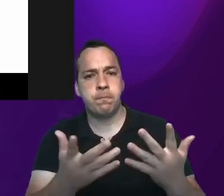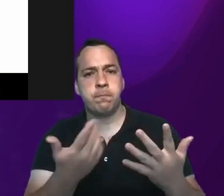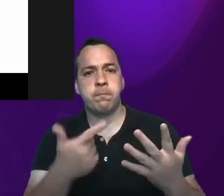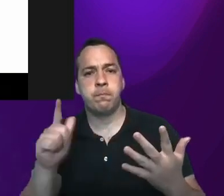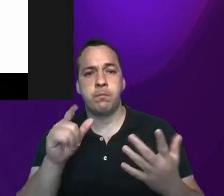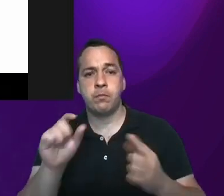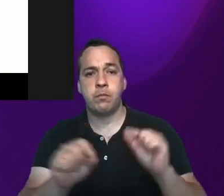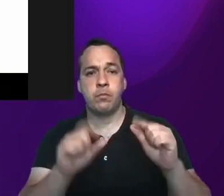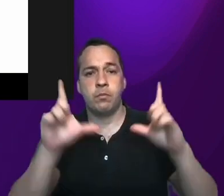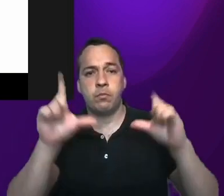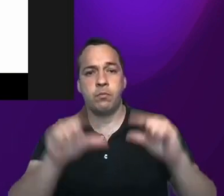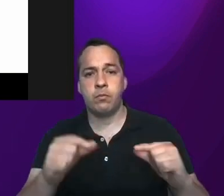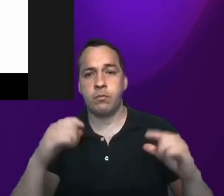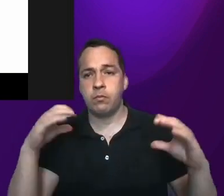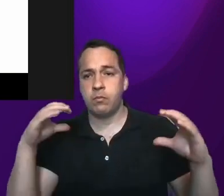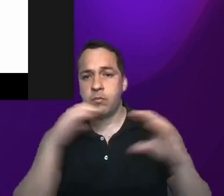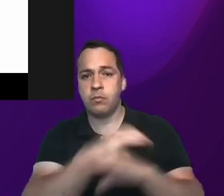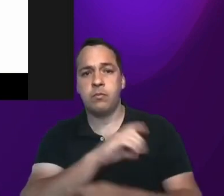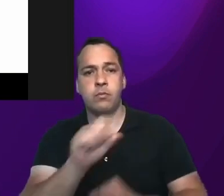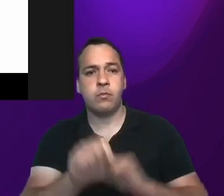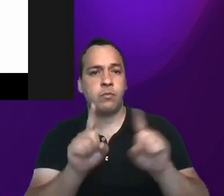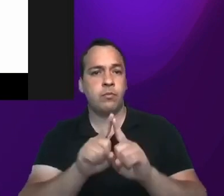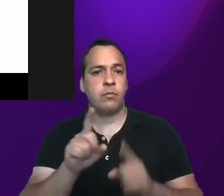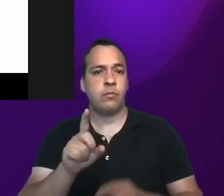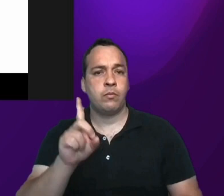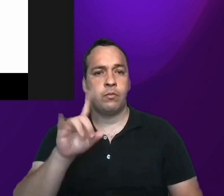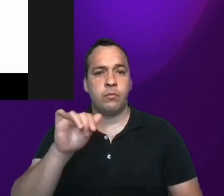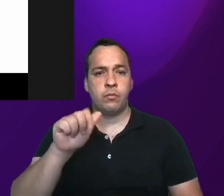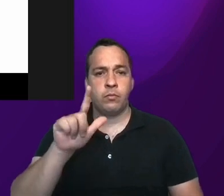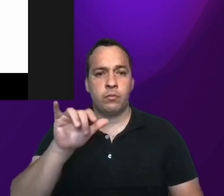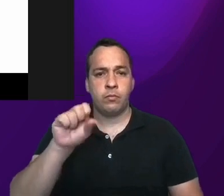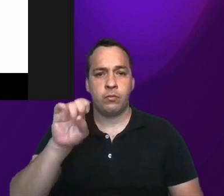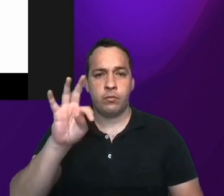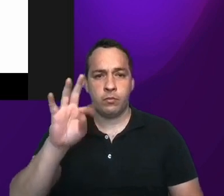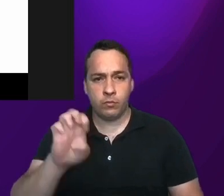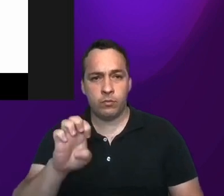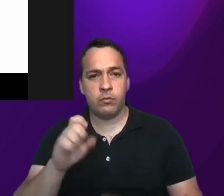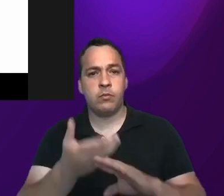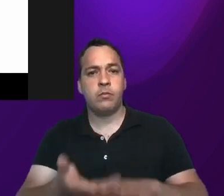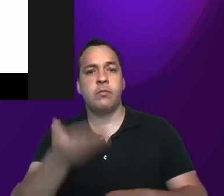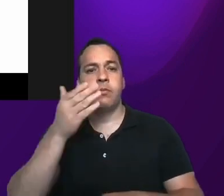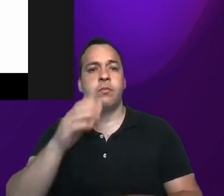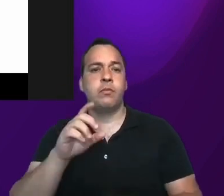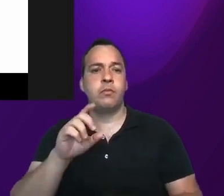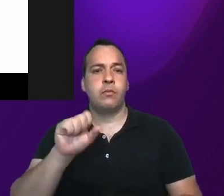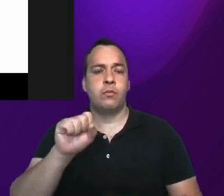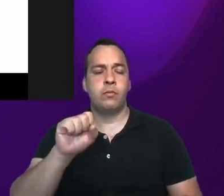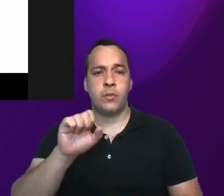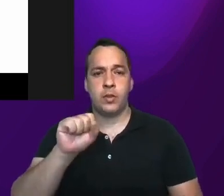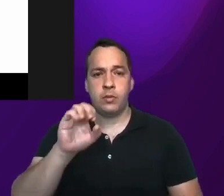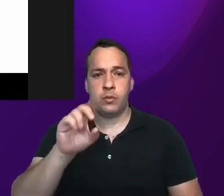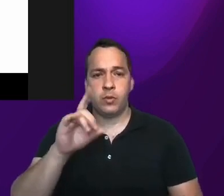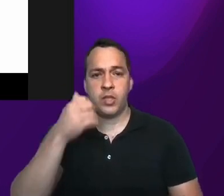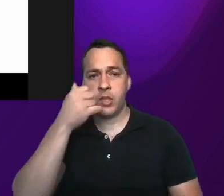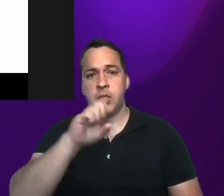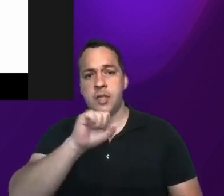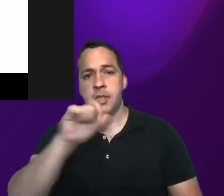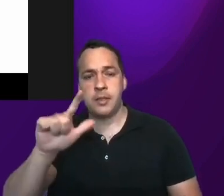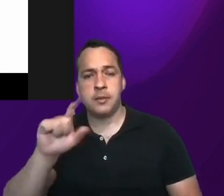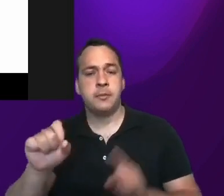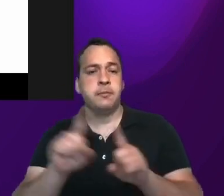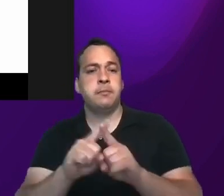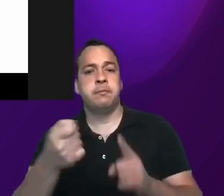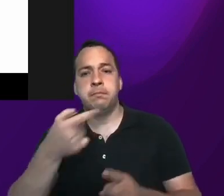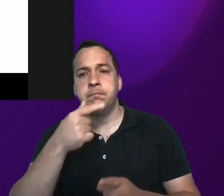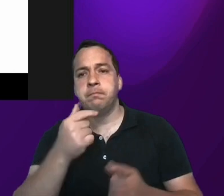diminui a temperatura do dialisado, aumentar o sódio, alguns medicamentos que a gente pode utilizar, mas o que eu